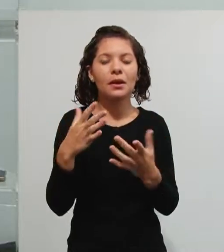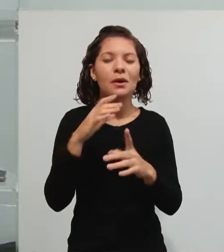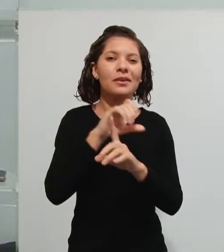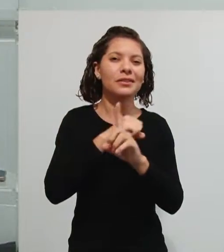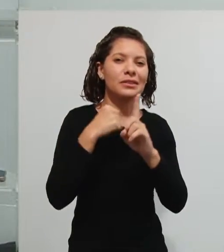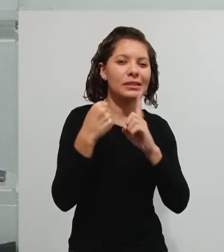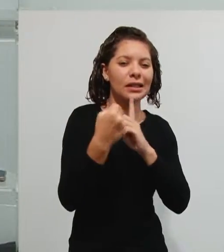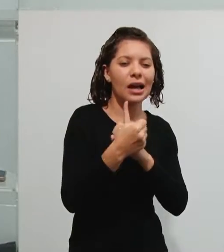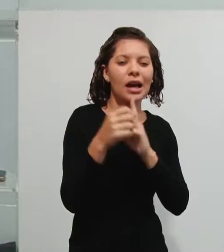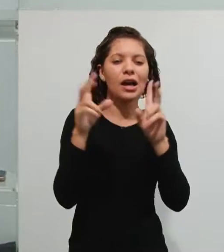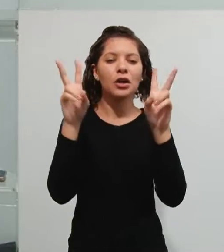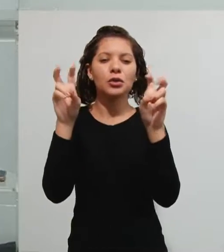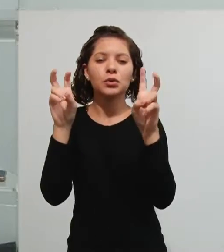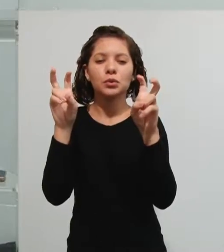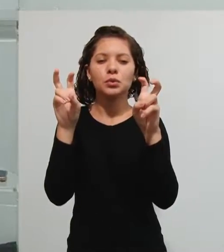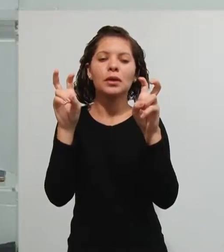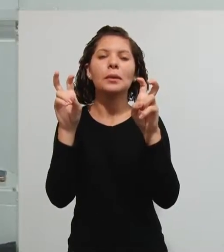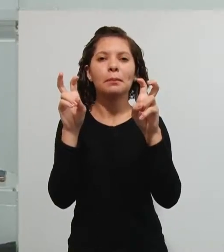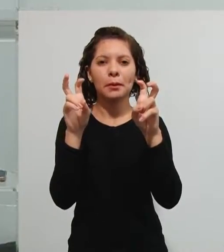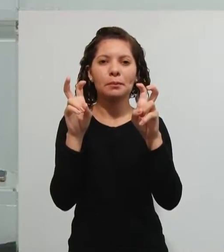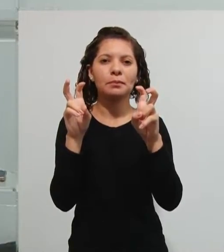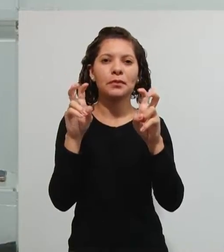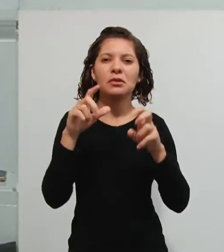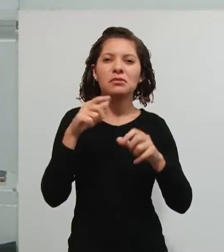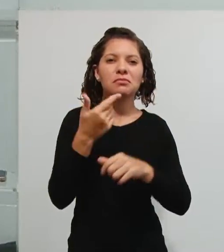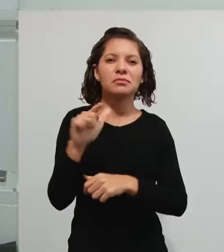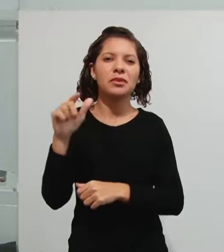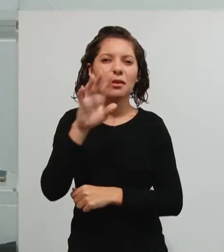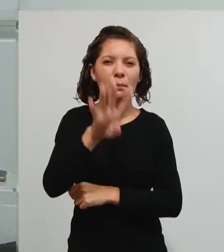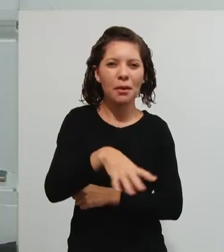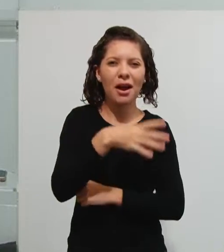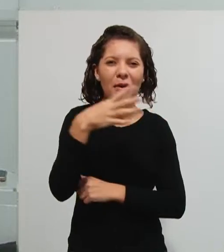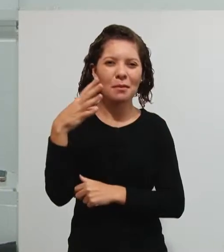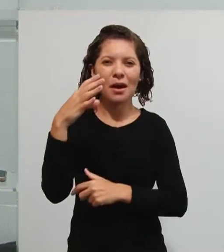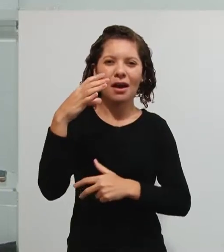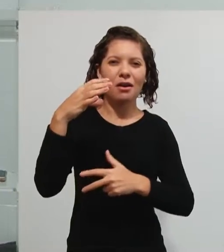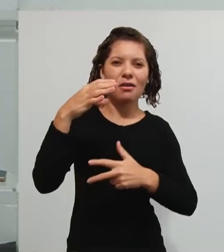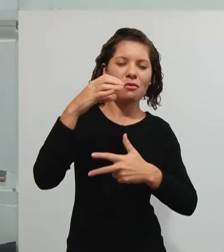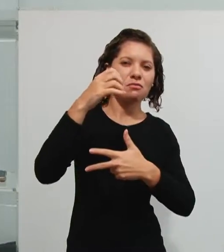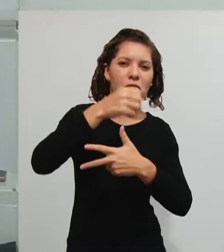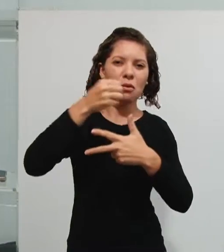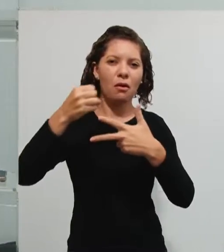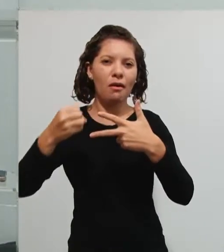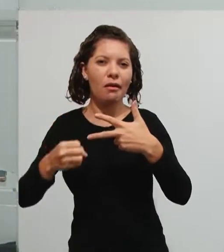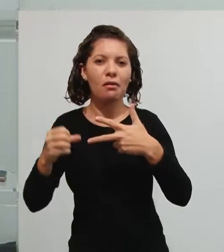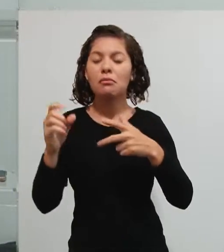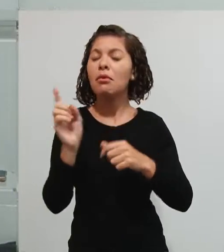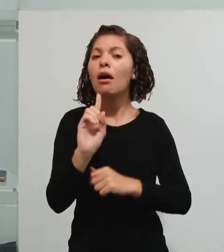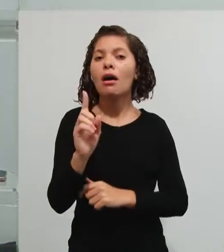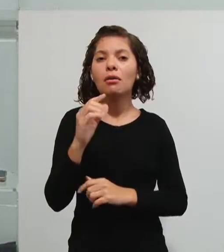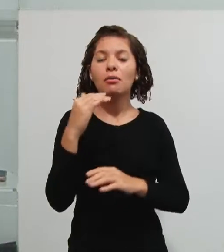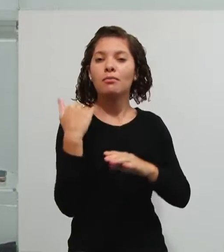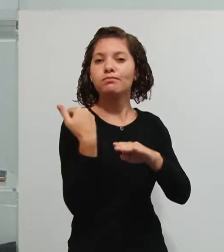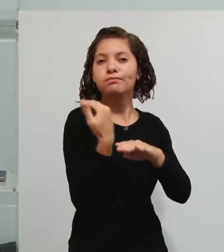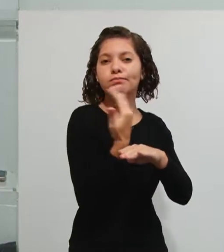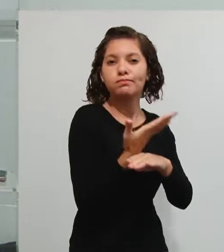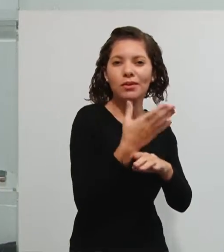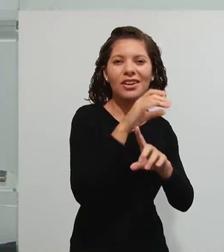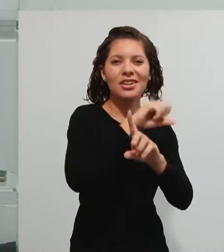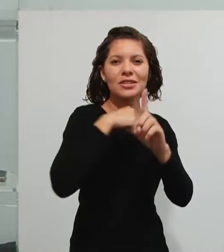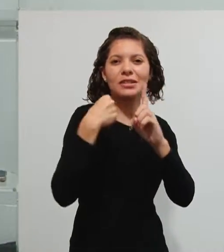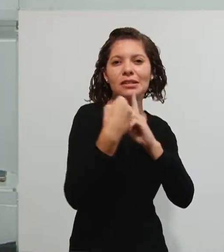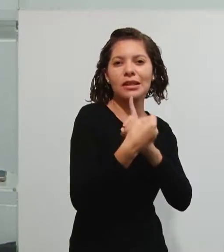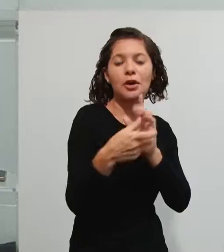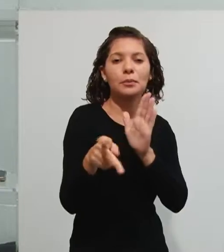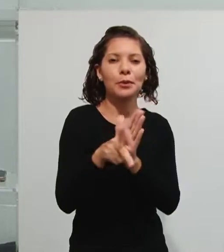dentro dessa divisão hierárquica ali dos poderes. A gente tem um controle externo, que é o controle social